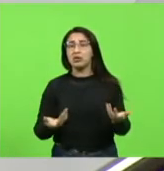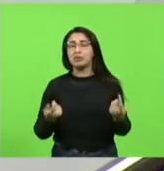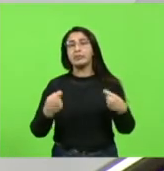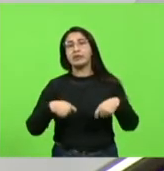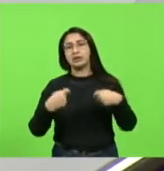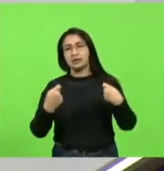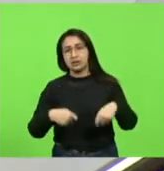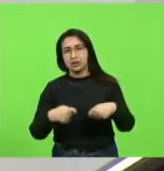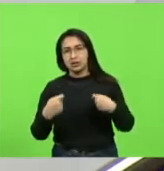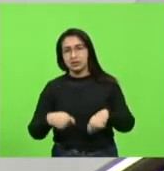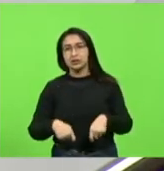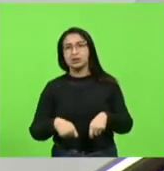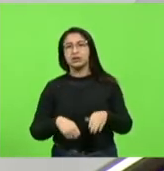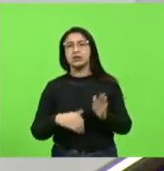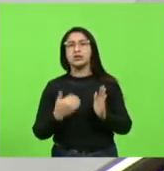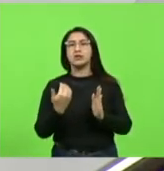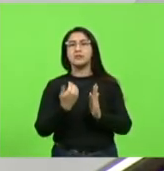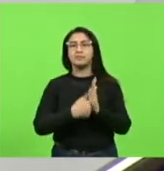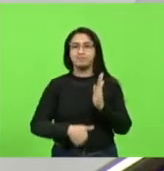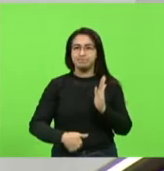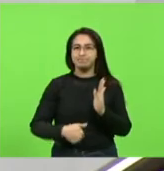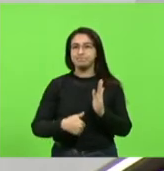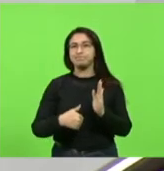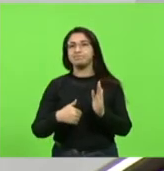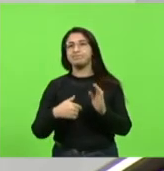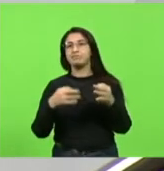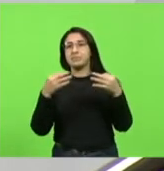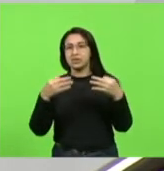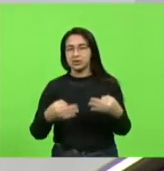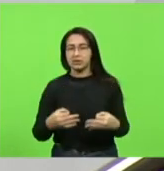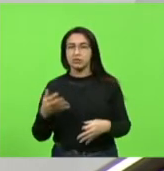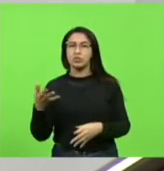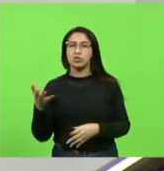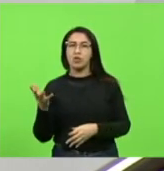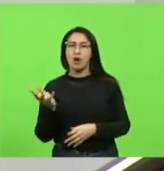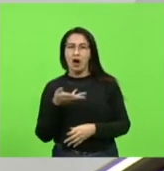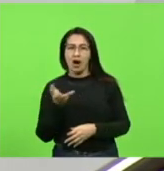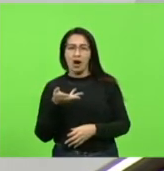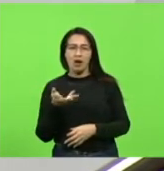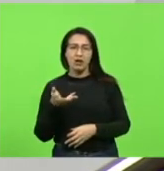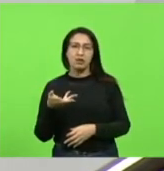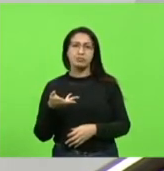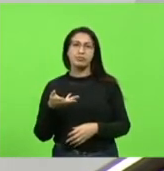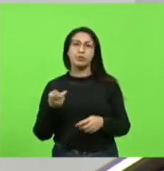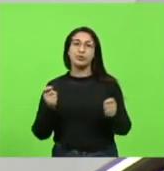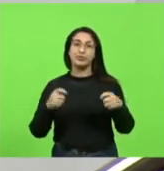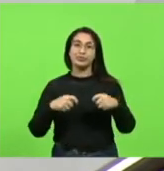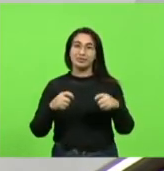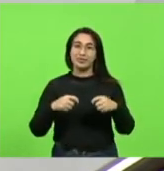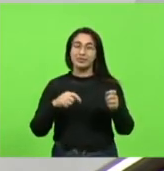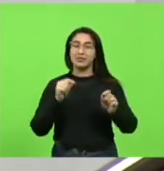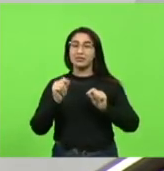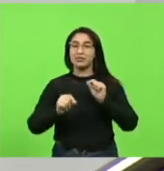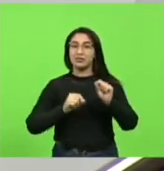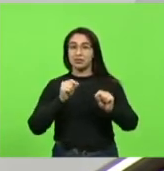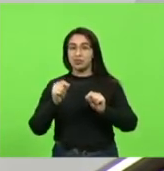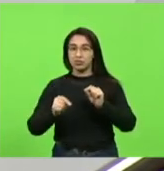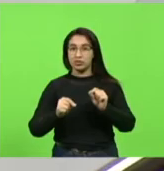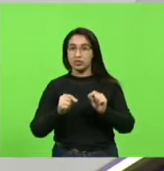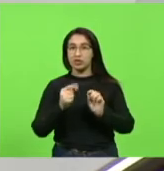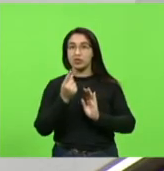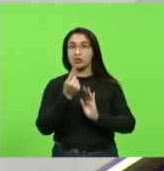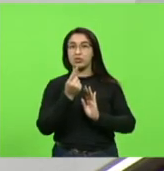de forma isonômica, que o dinheiro venha de forma rápida, para que a gente possa romper depois que o dinheiro está na conta,